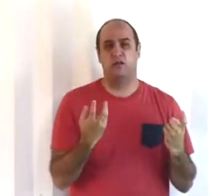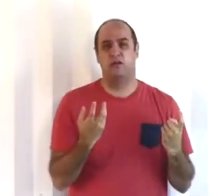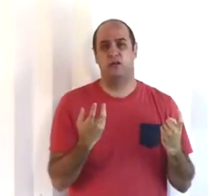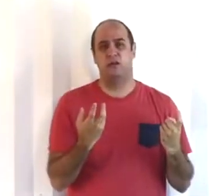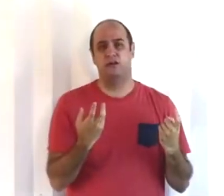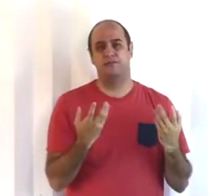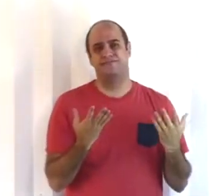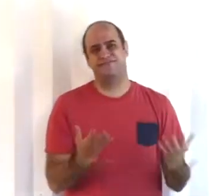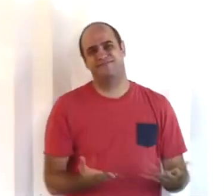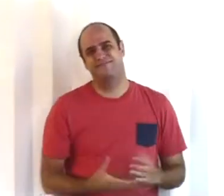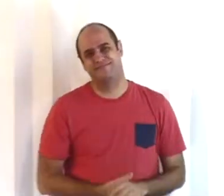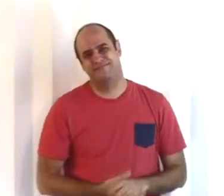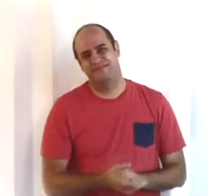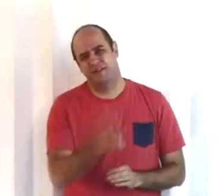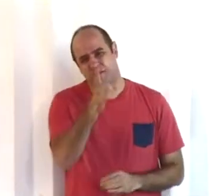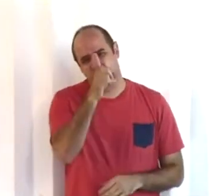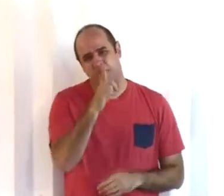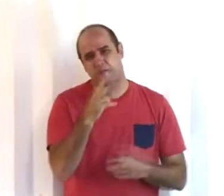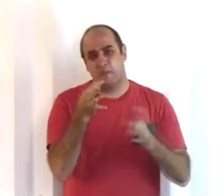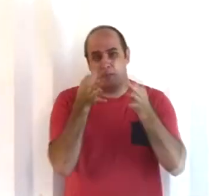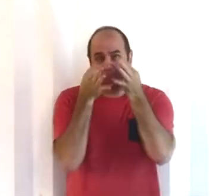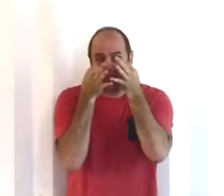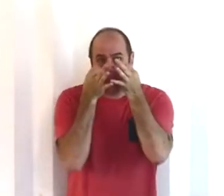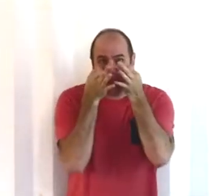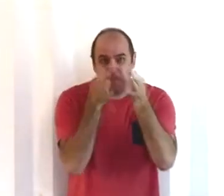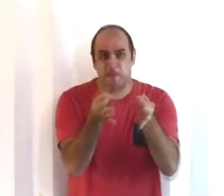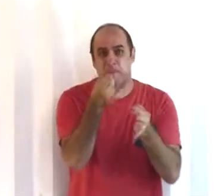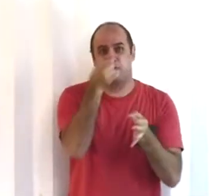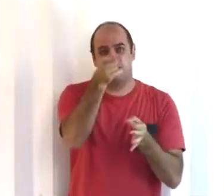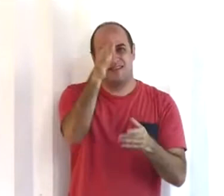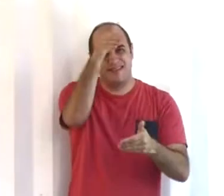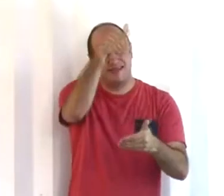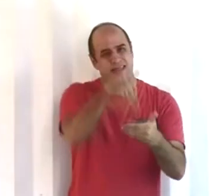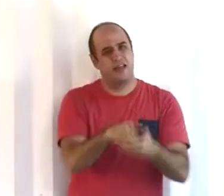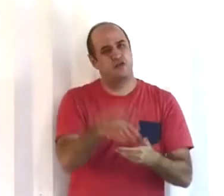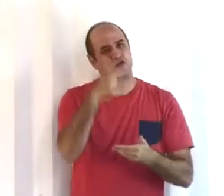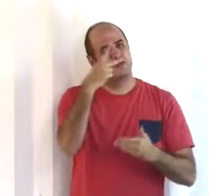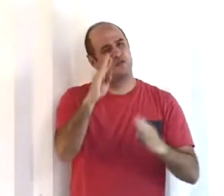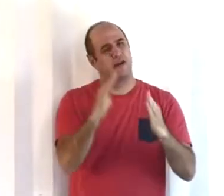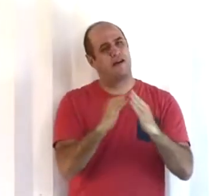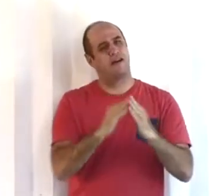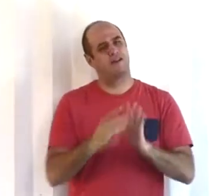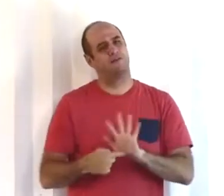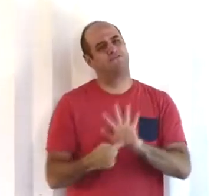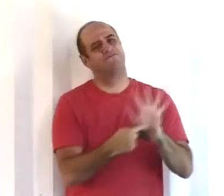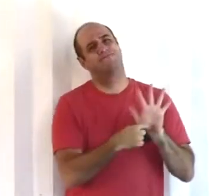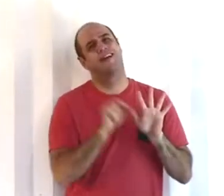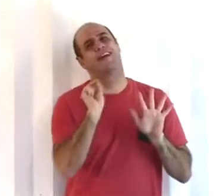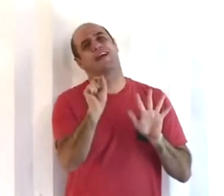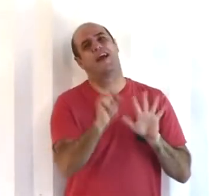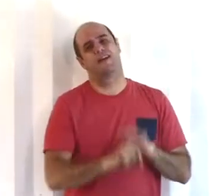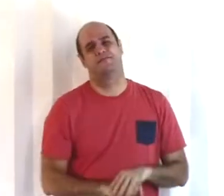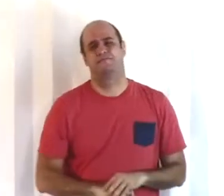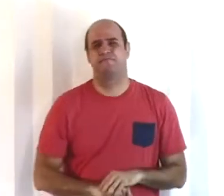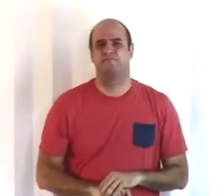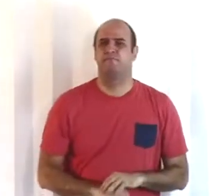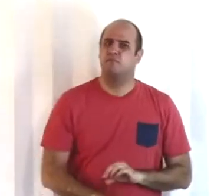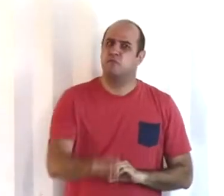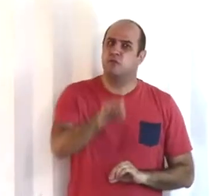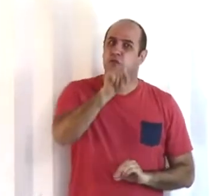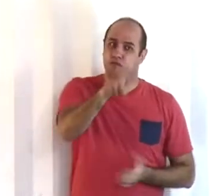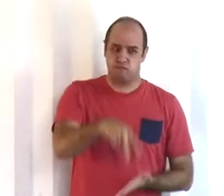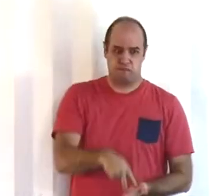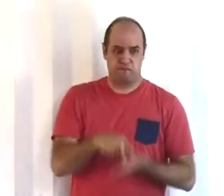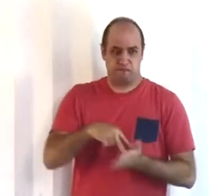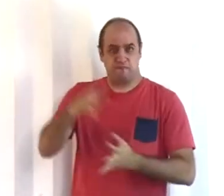irmão, minha irmã, quero chamar a sua atenção para o seu testemunho dentro da sua casa. Você precisa ser firme na fé dentro da sua